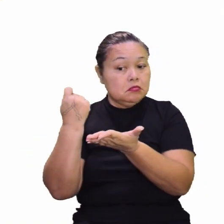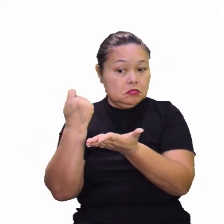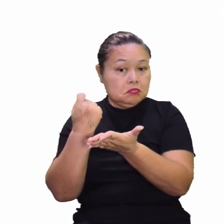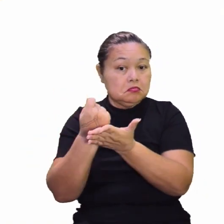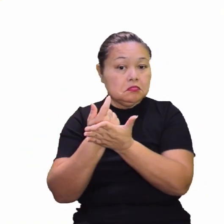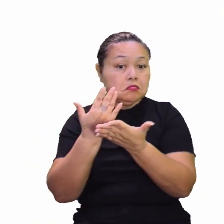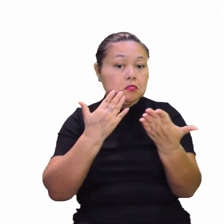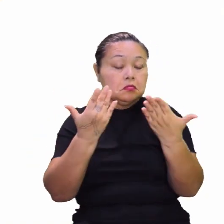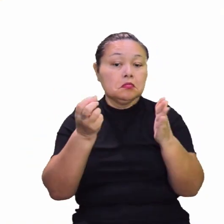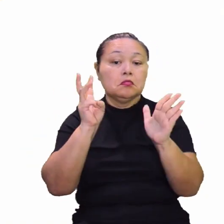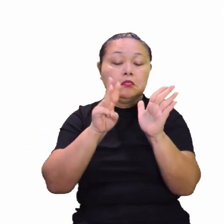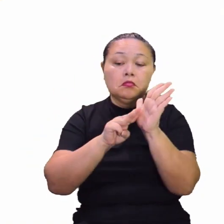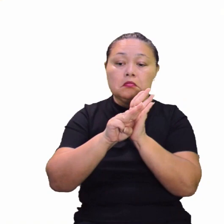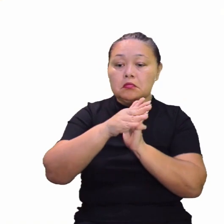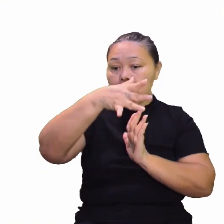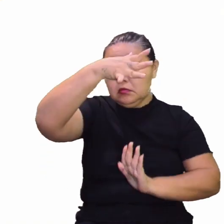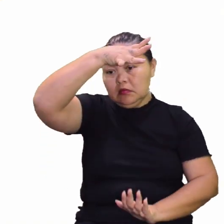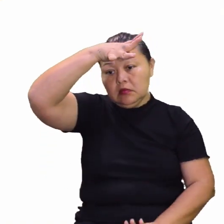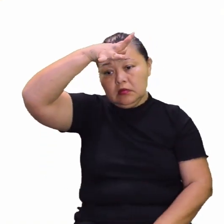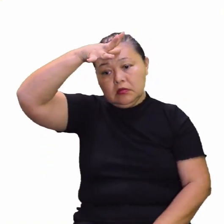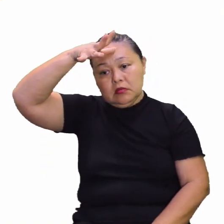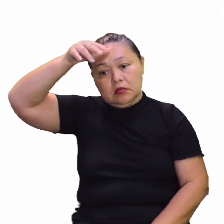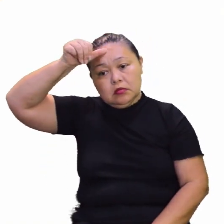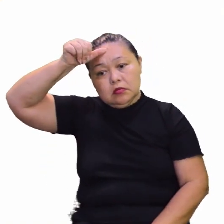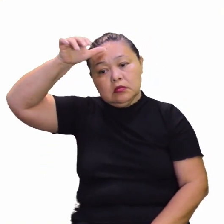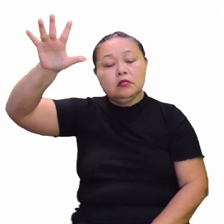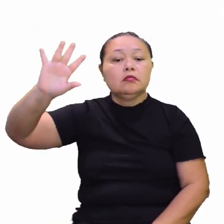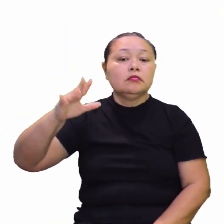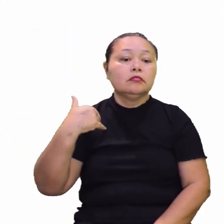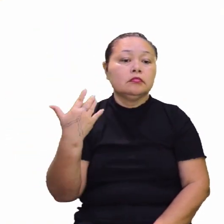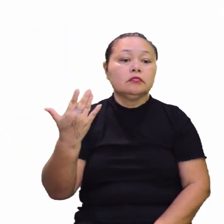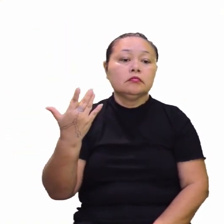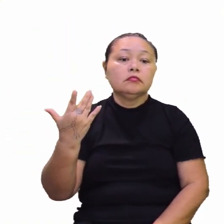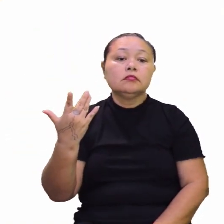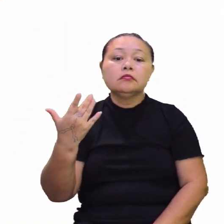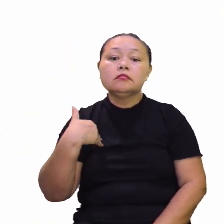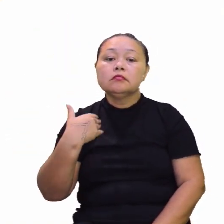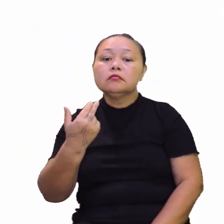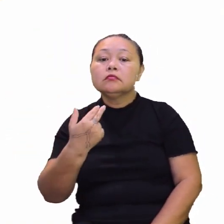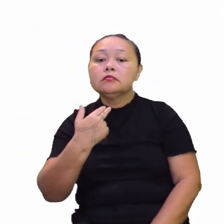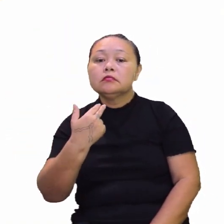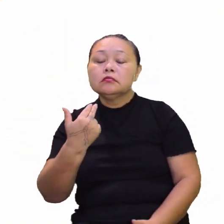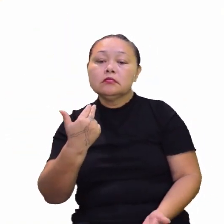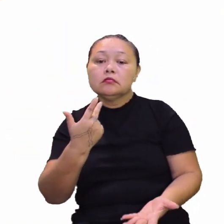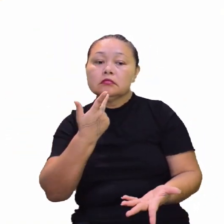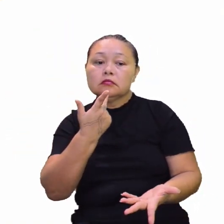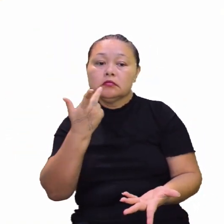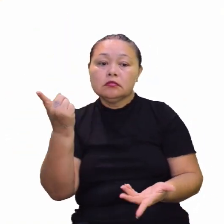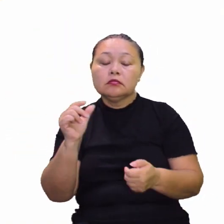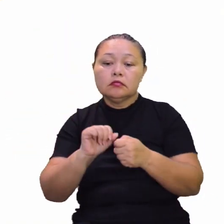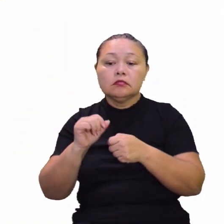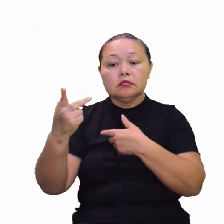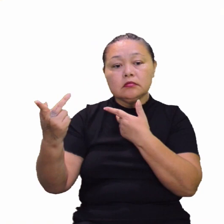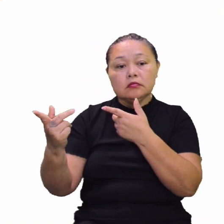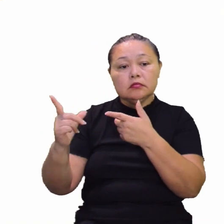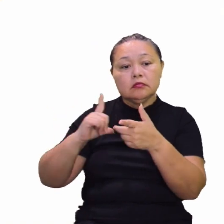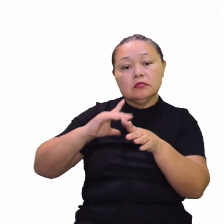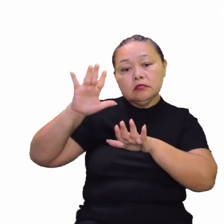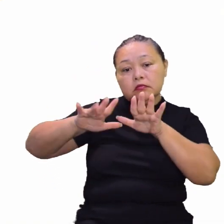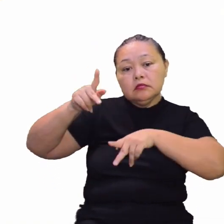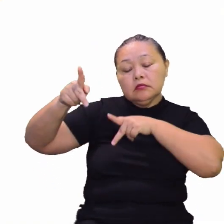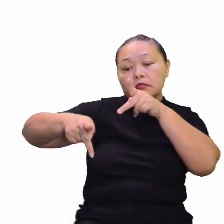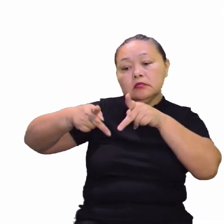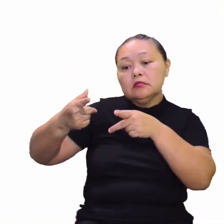se comparada com a hidrovia do Madeira Amazonas. Muito bem. No entanto, não podemos deixar de falar sobre ela, pois